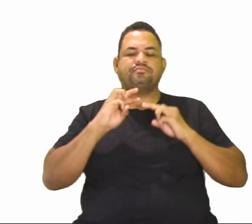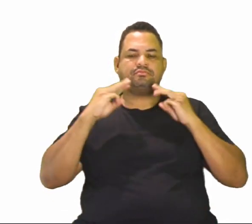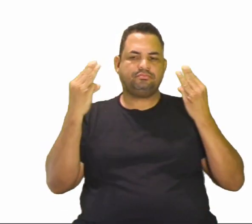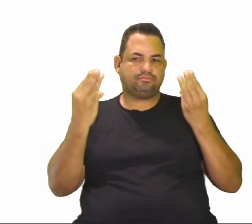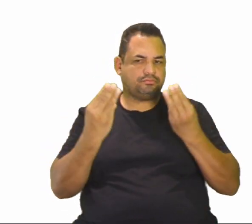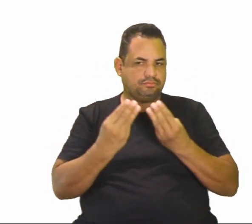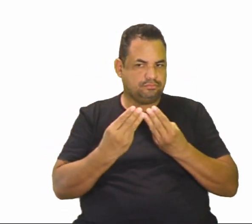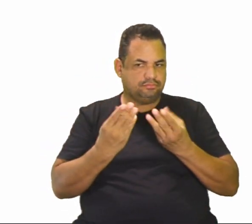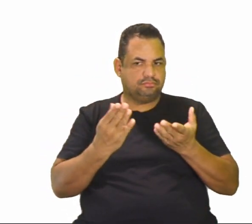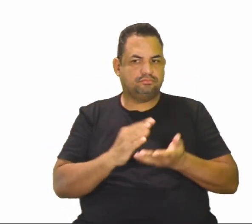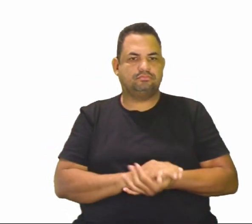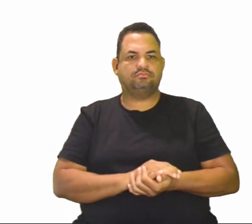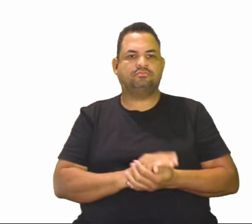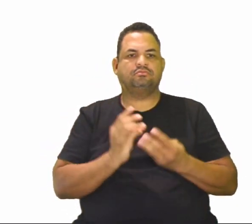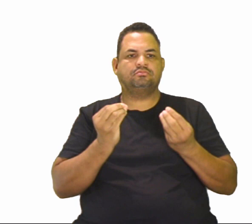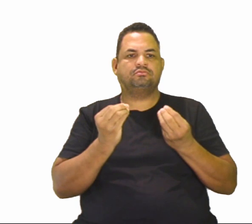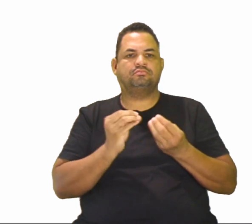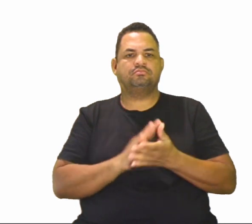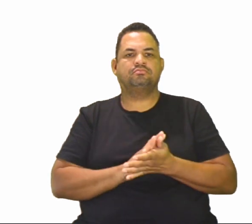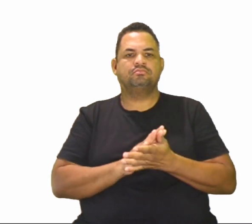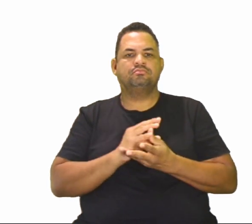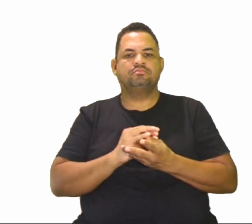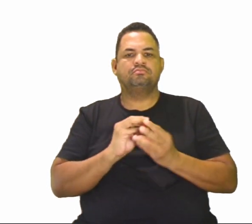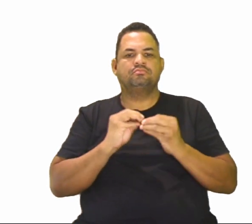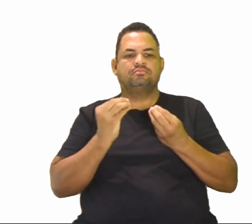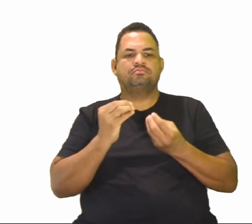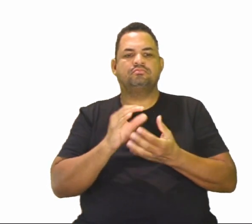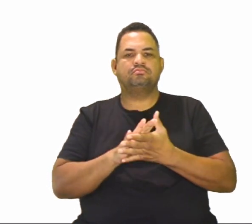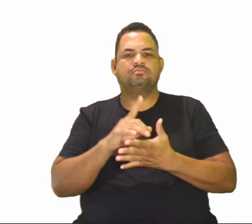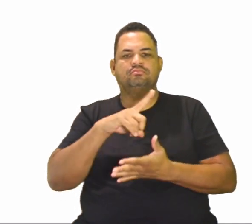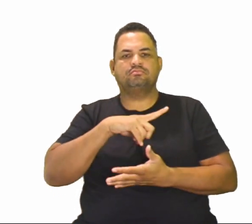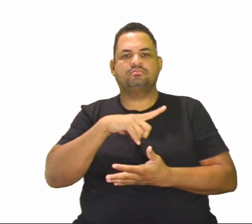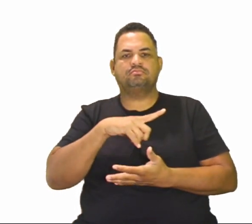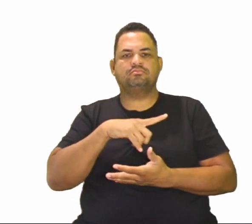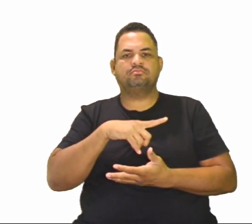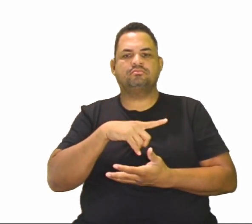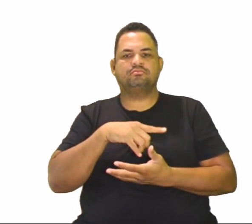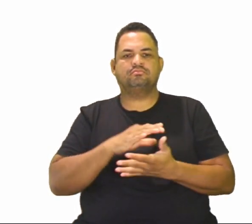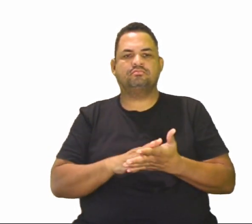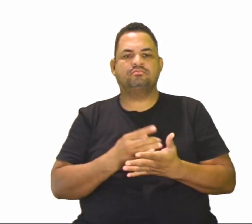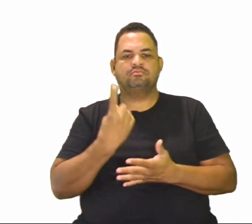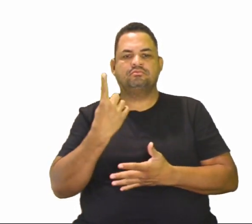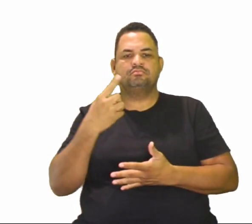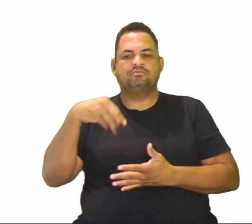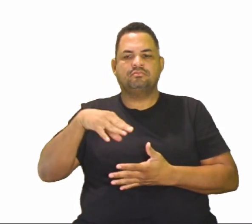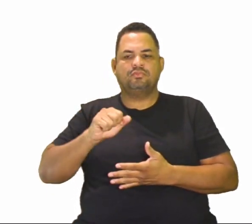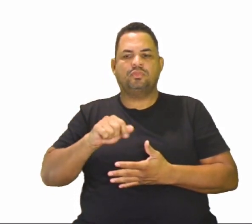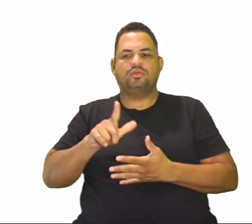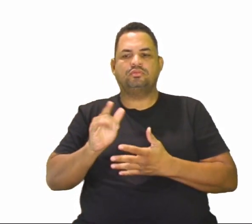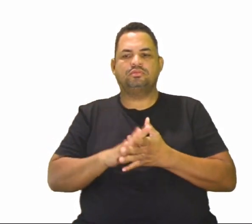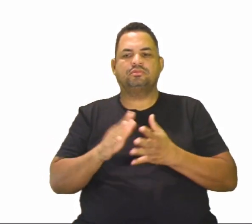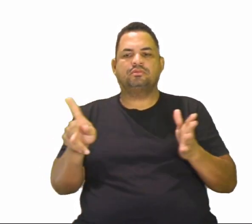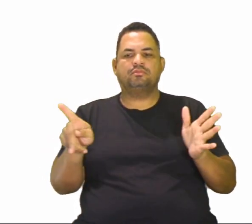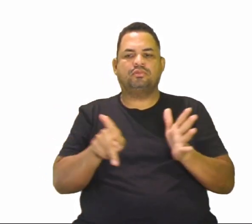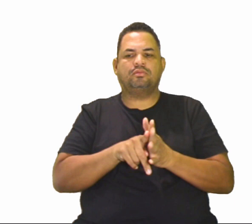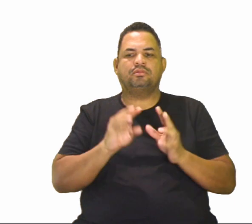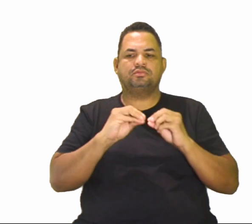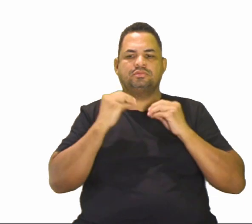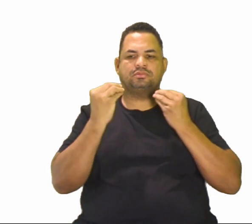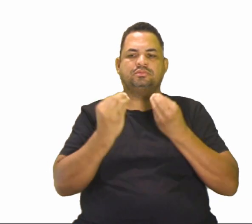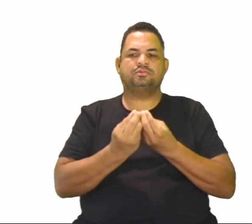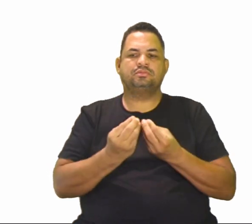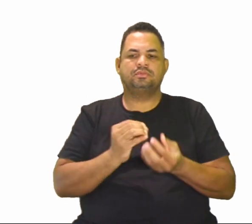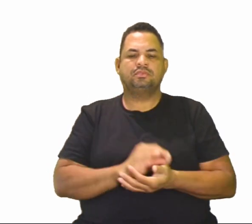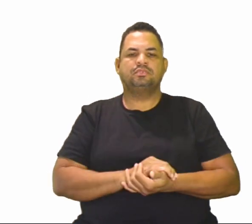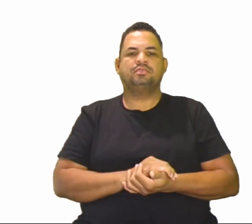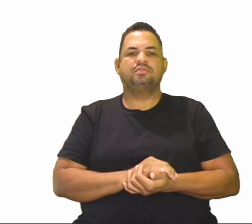massa molar da substância que existe em 1 mol daquela substância. Como o mol